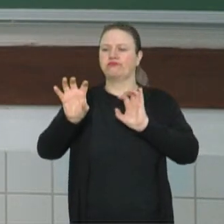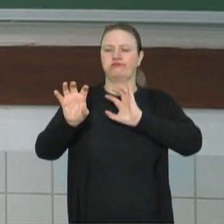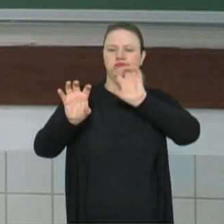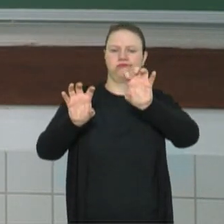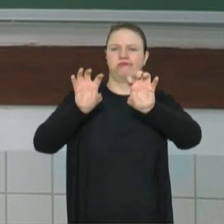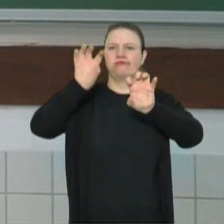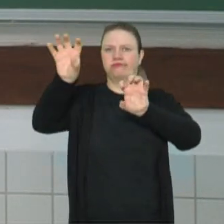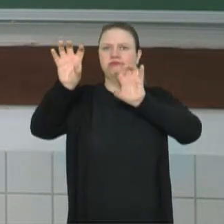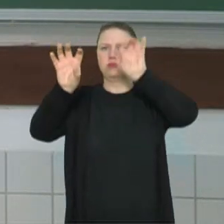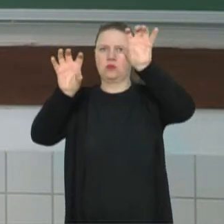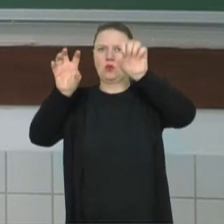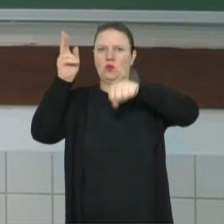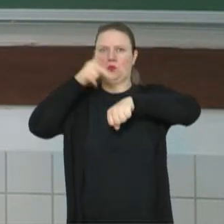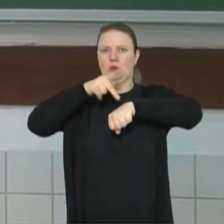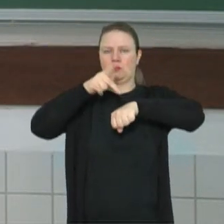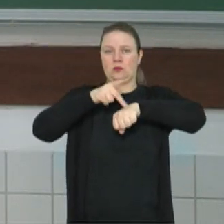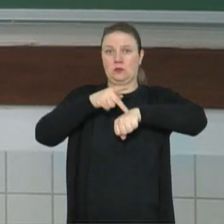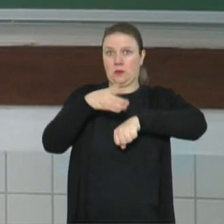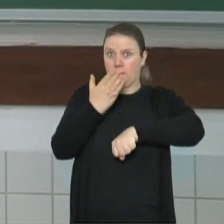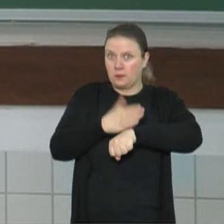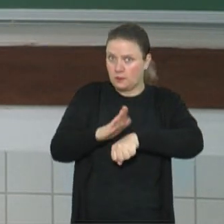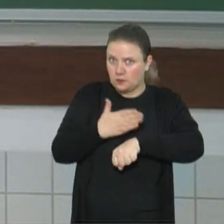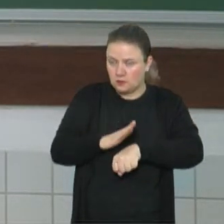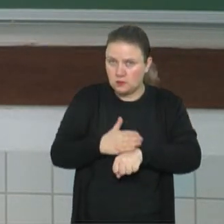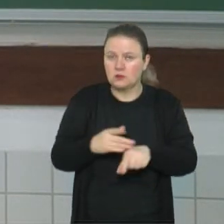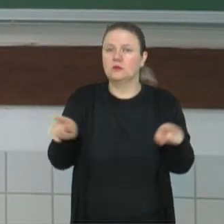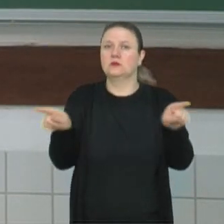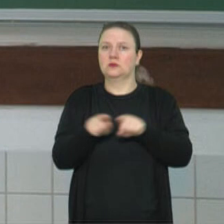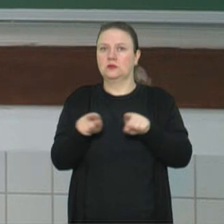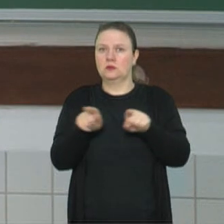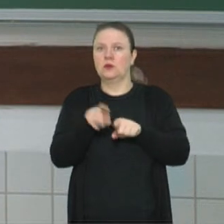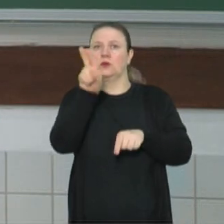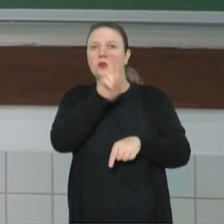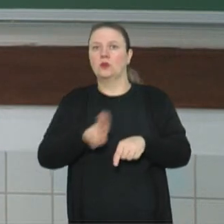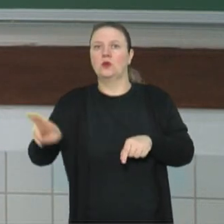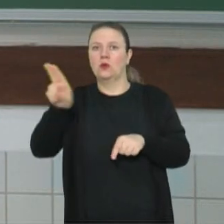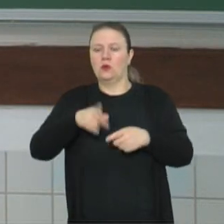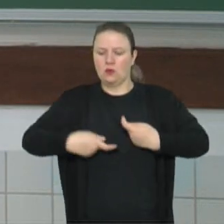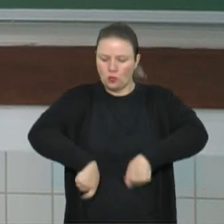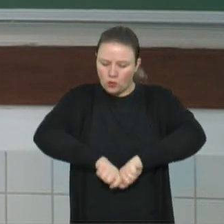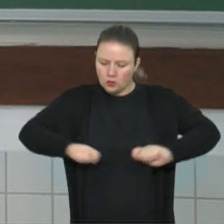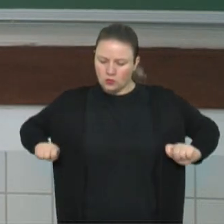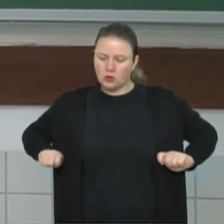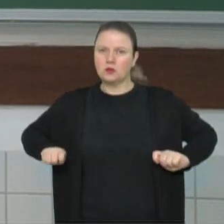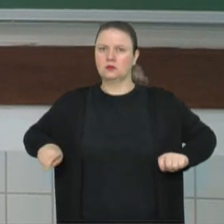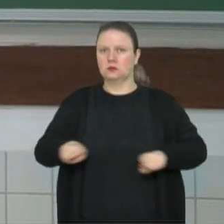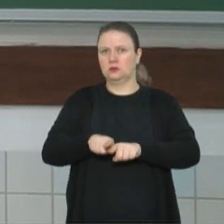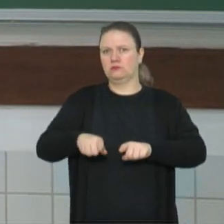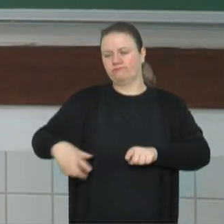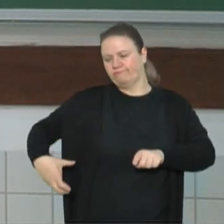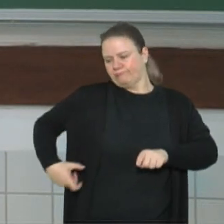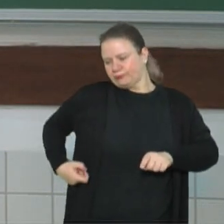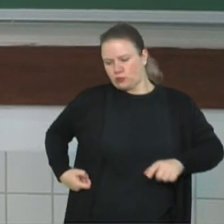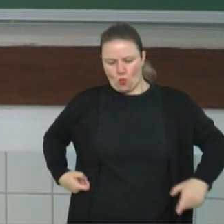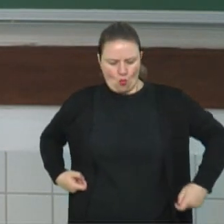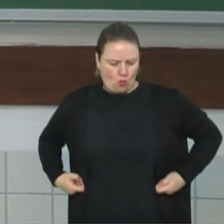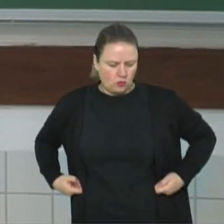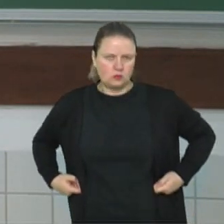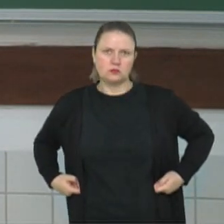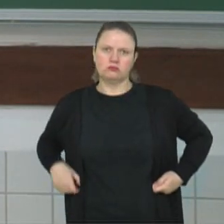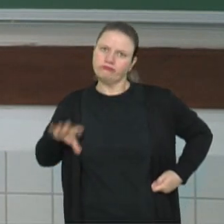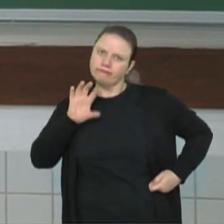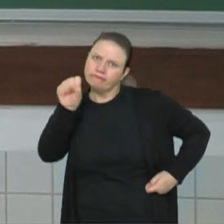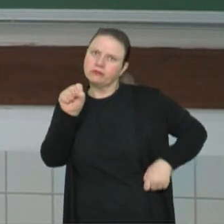rochas, mas para essa prática também utiliza-se a corda, né, que vai dar muito mais segurança, vai trazer muito